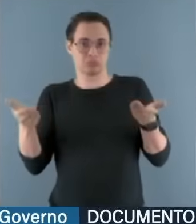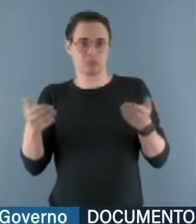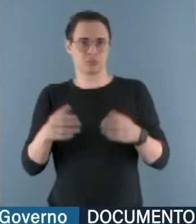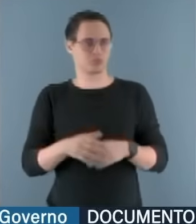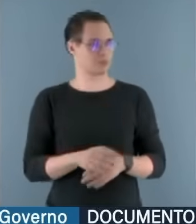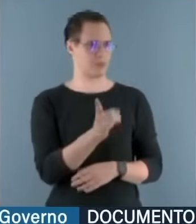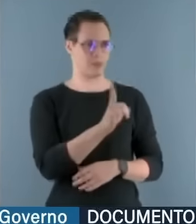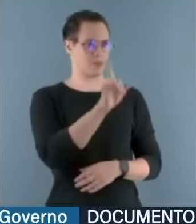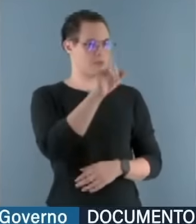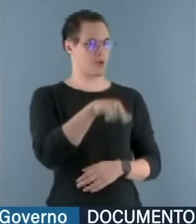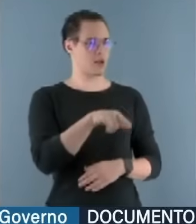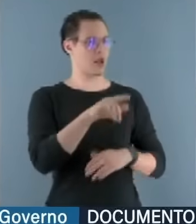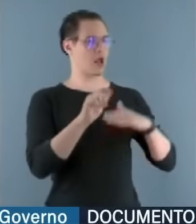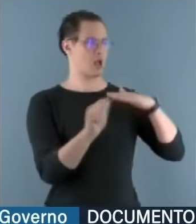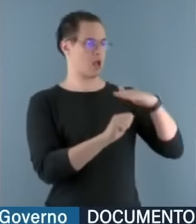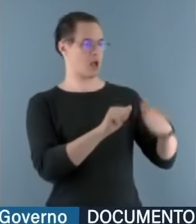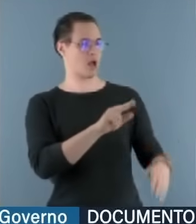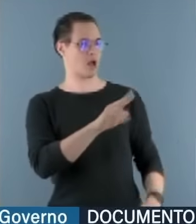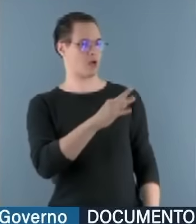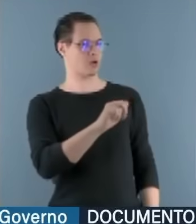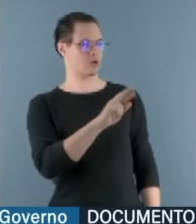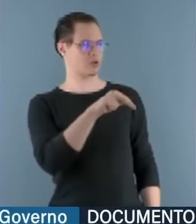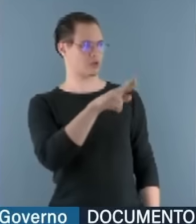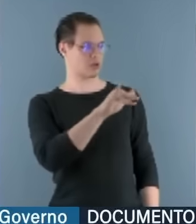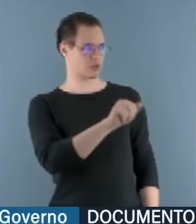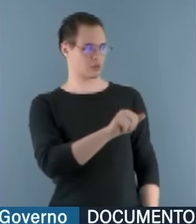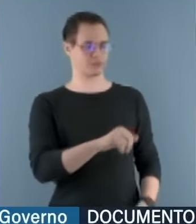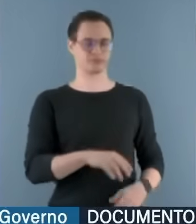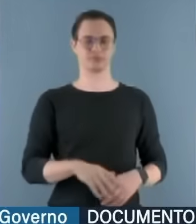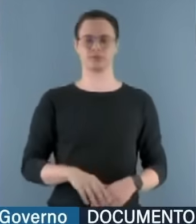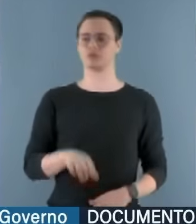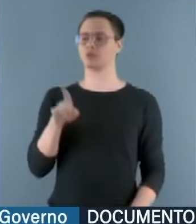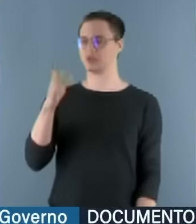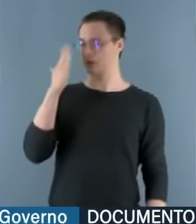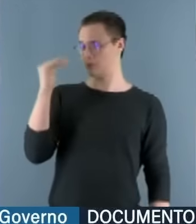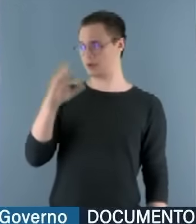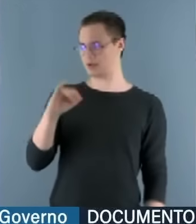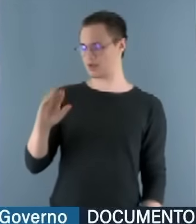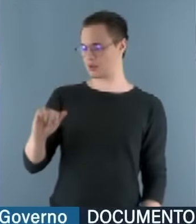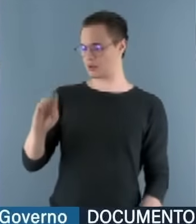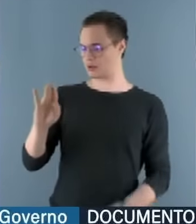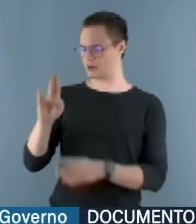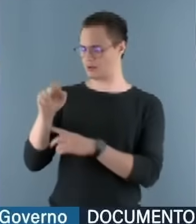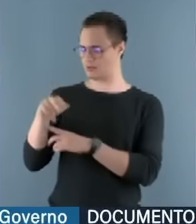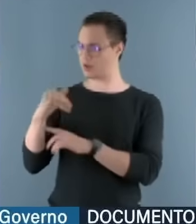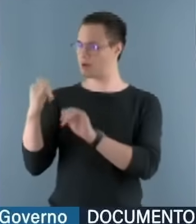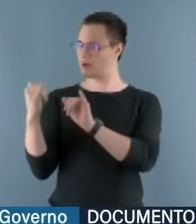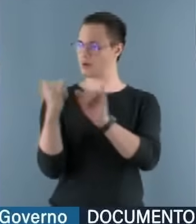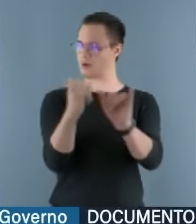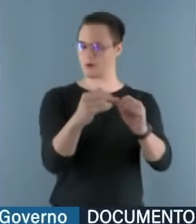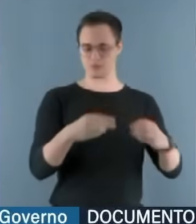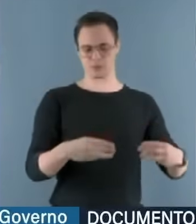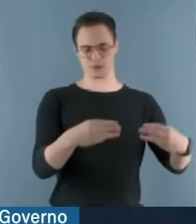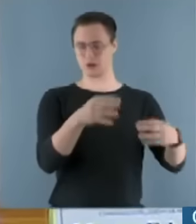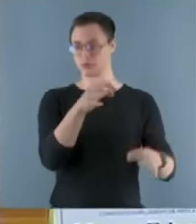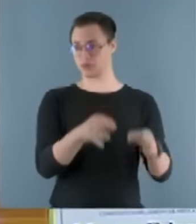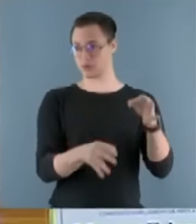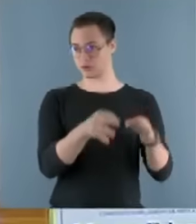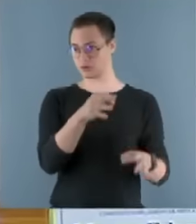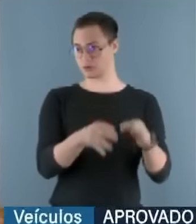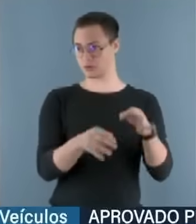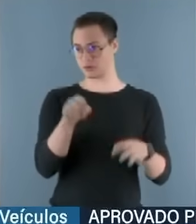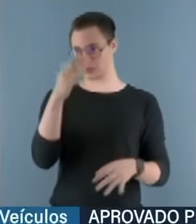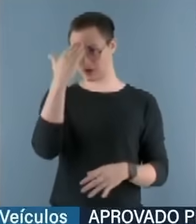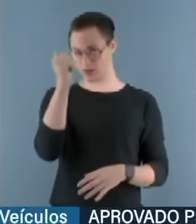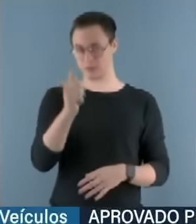Não, ele é uma autarquia. Autarquia, tá bom. O senhor tem conhecimento se a ABIN encaminhou esses informes para o Ministério da Justiça? Senhor G.